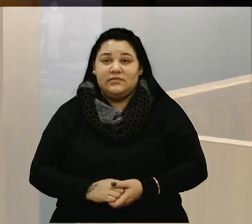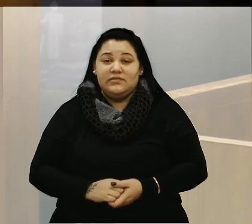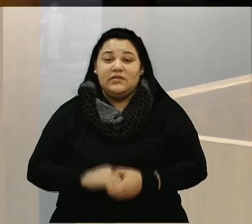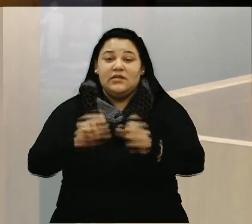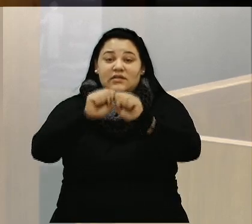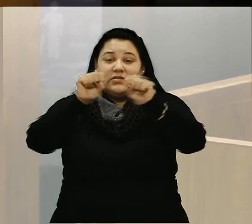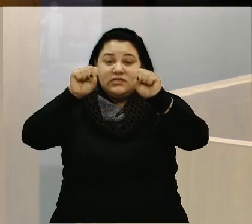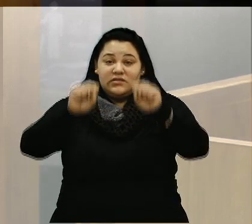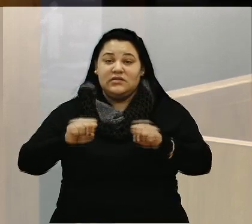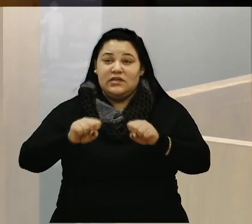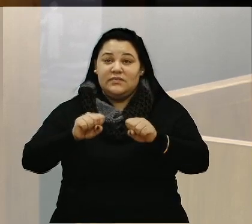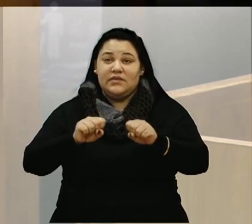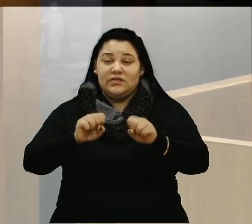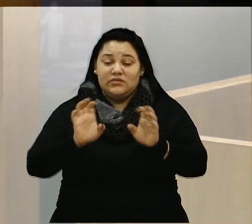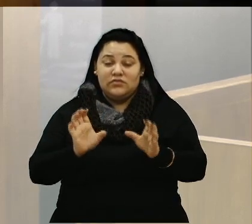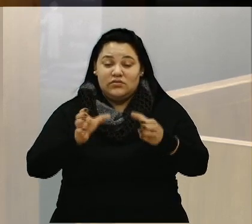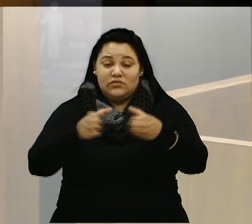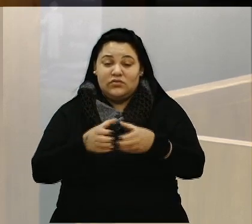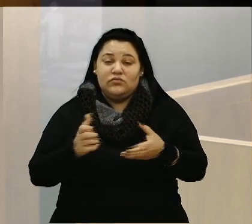sistema cooperativista.